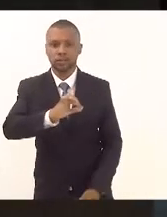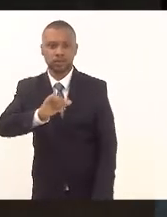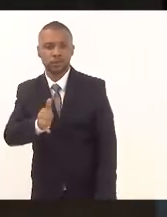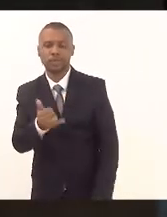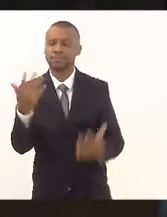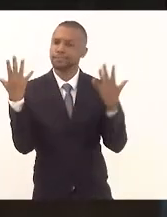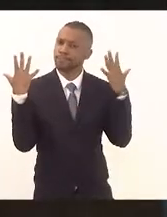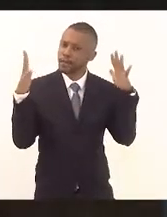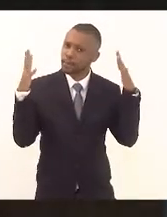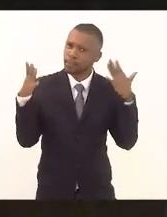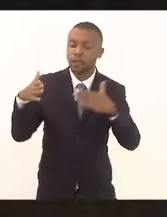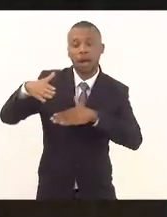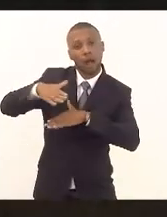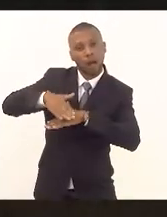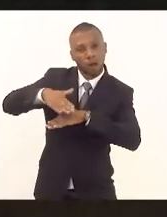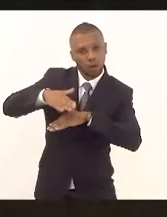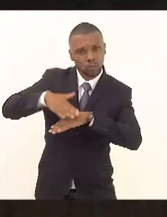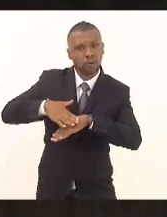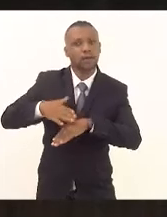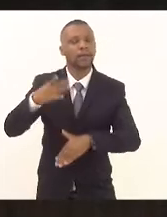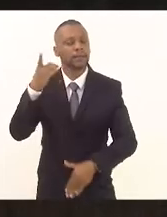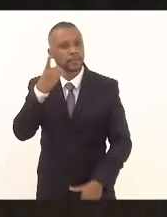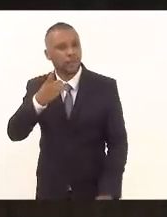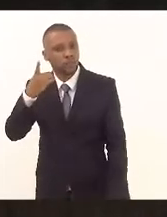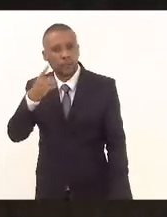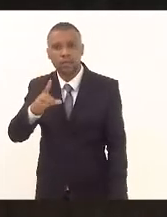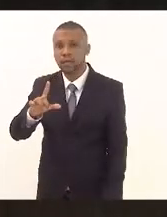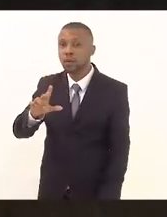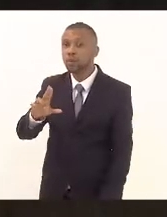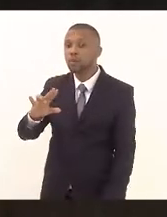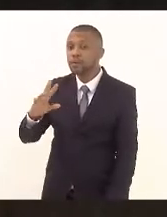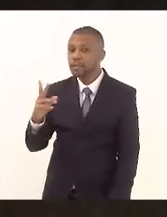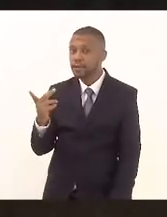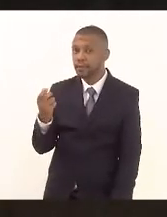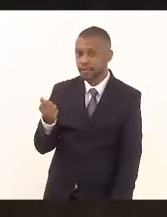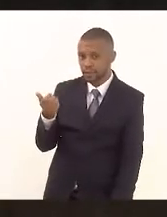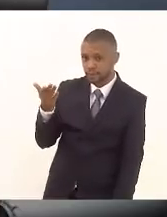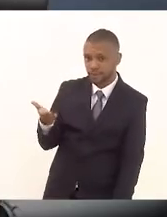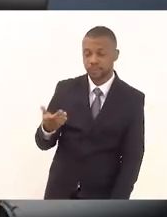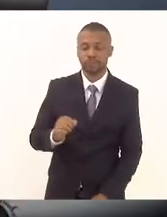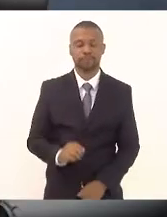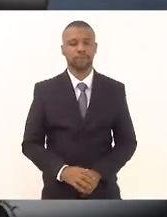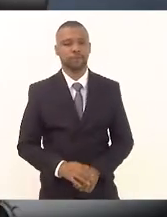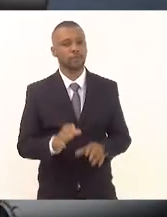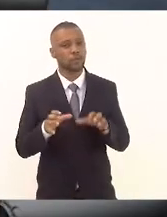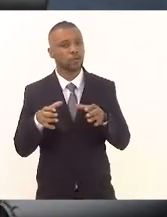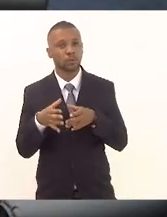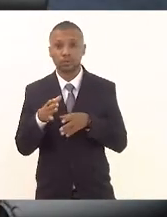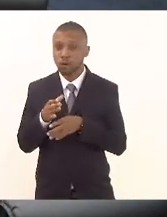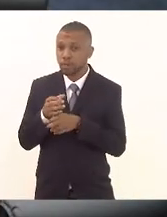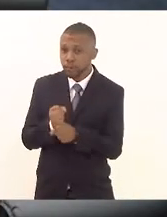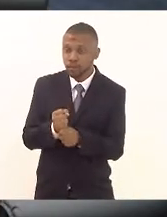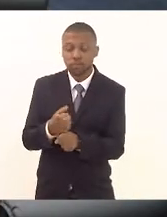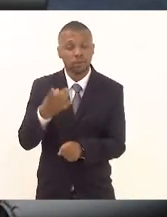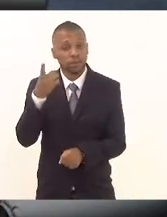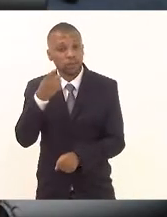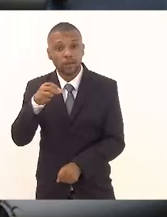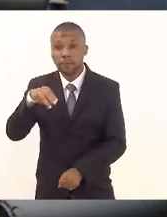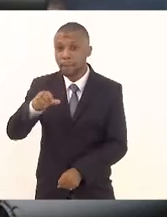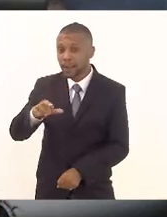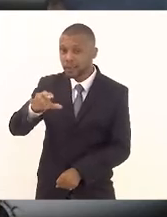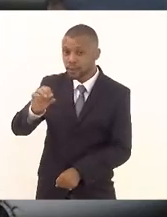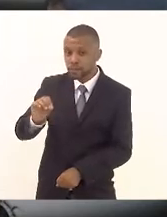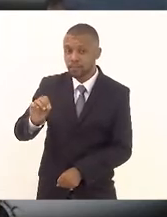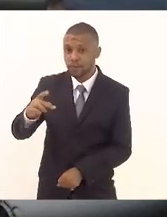parabenizando a autora, deputada Lucinha. Pela Comissão de Orçamento, deputado Márcio Pacheco.